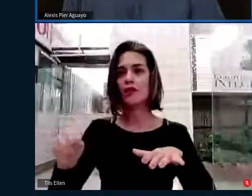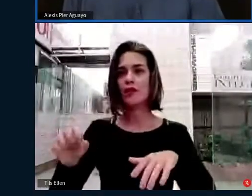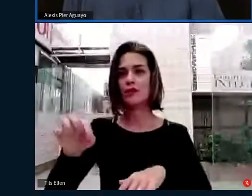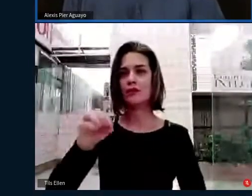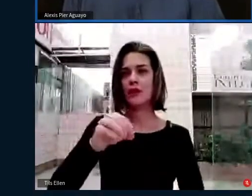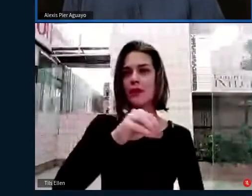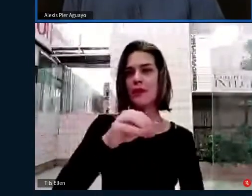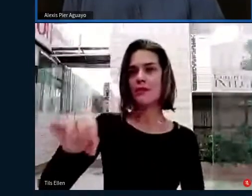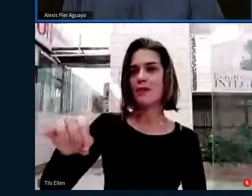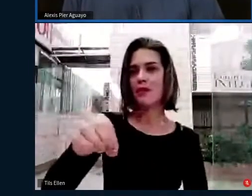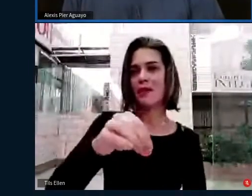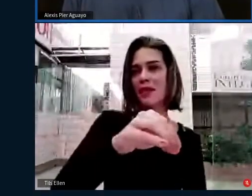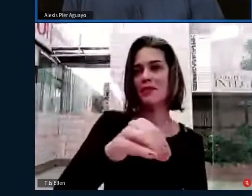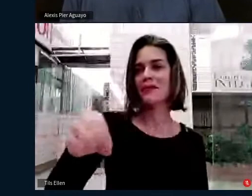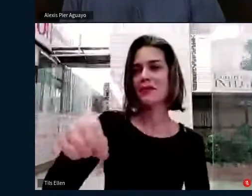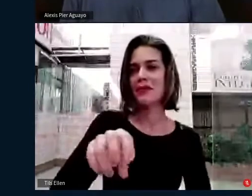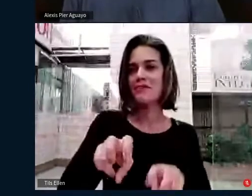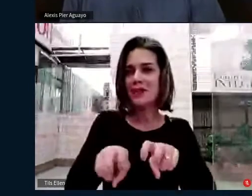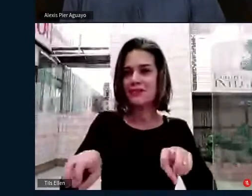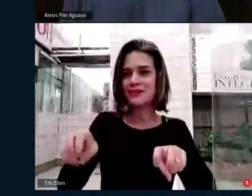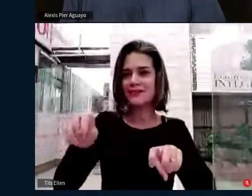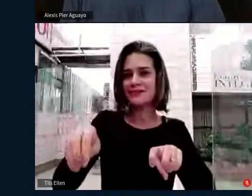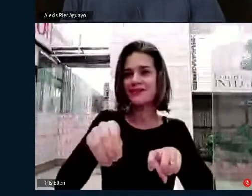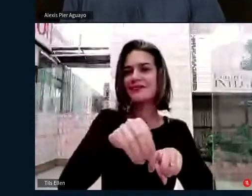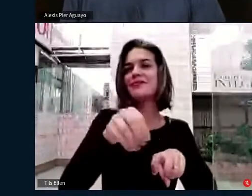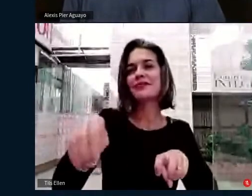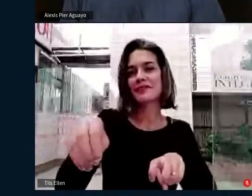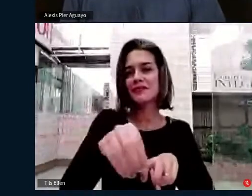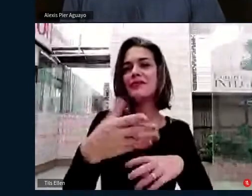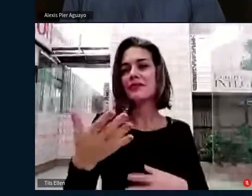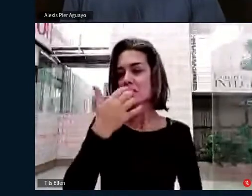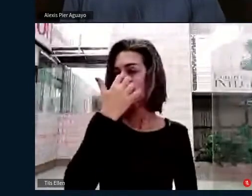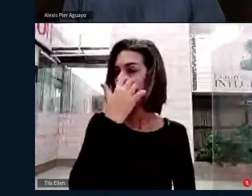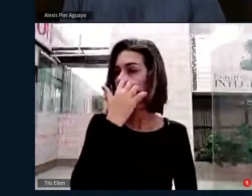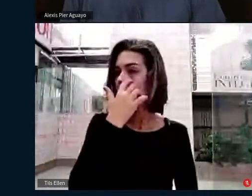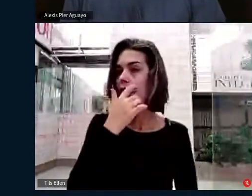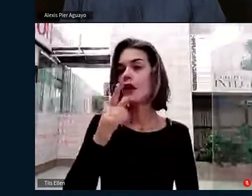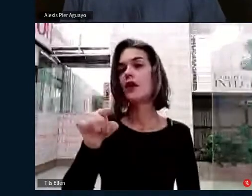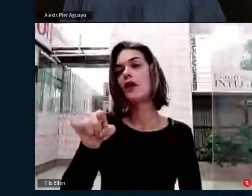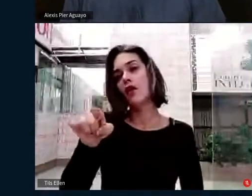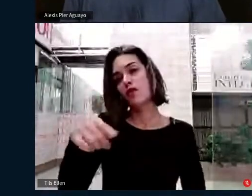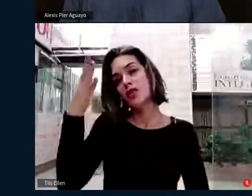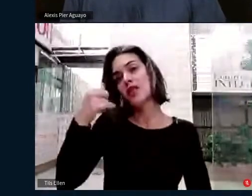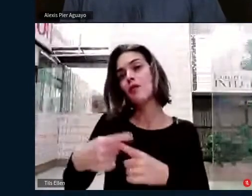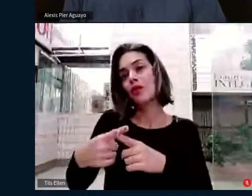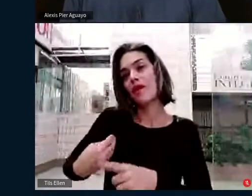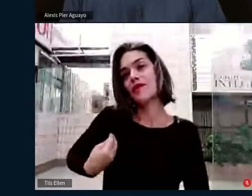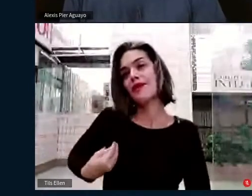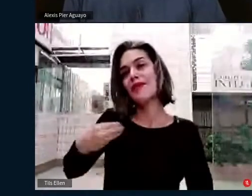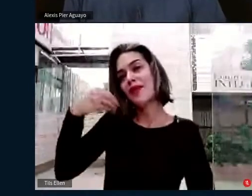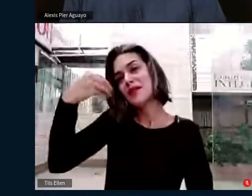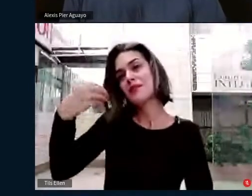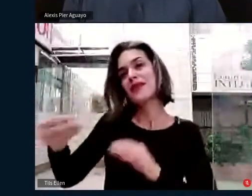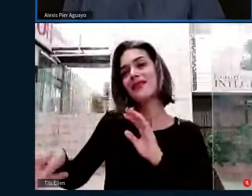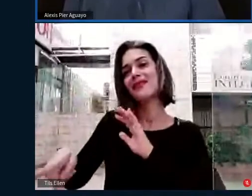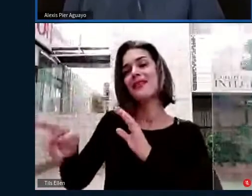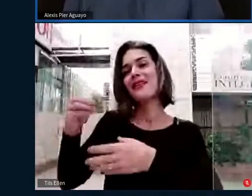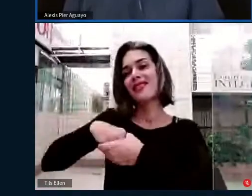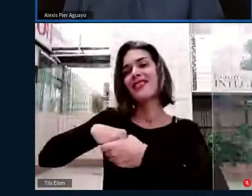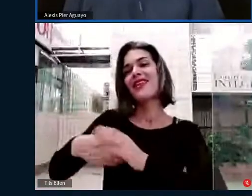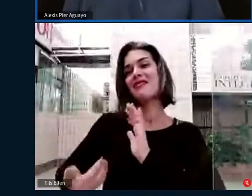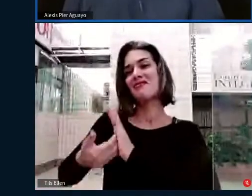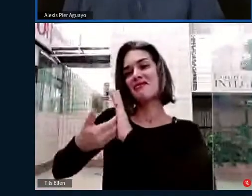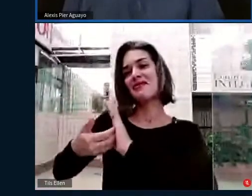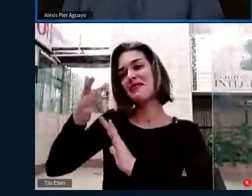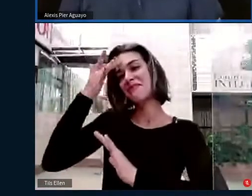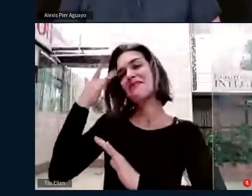isso Tá. lá. É isso que você sabe, porque você está lá. Essa é uma competência de quem convive no plenário, de quem